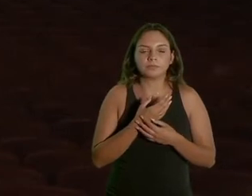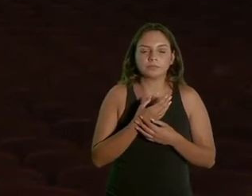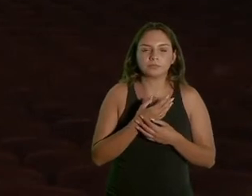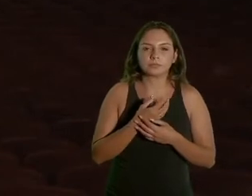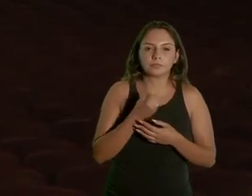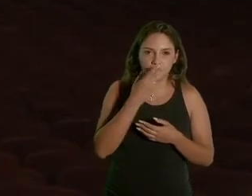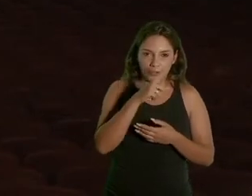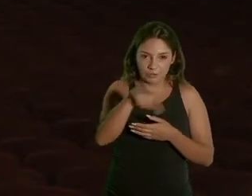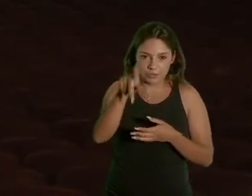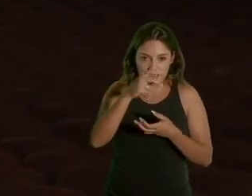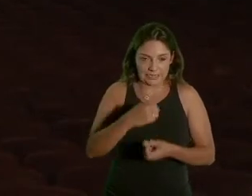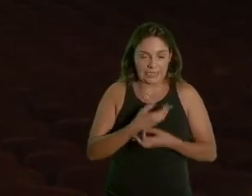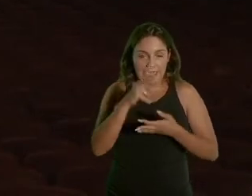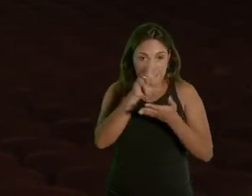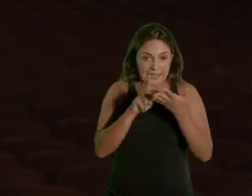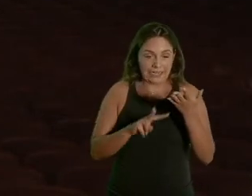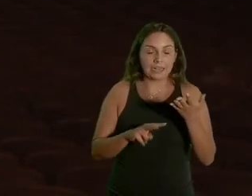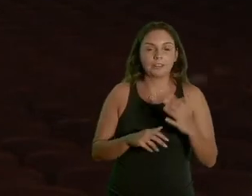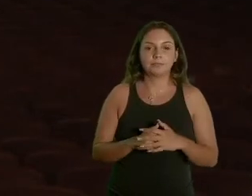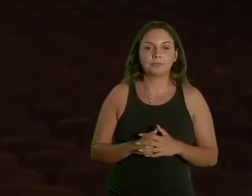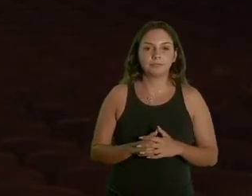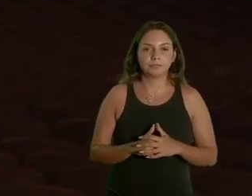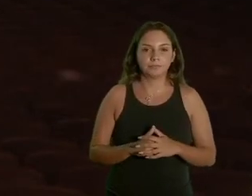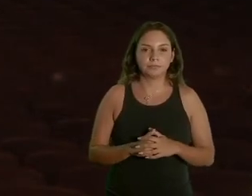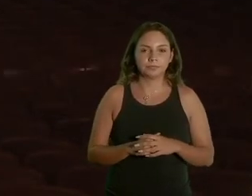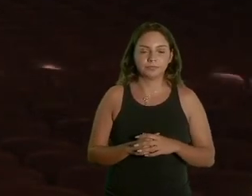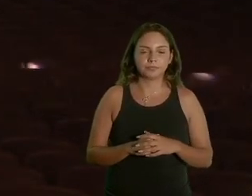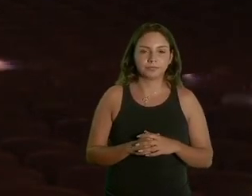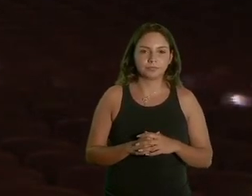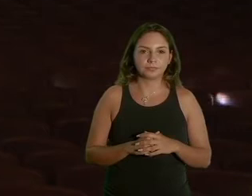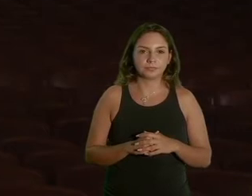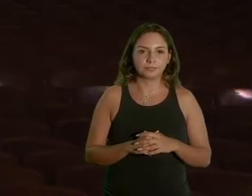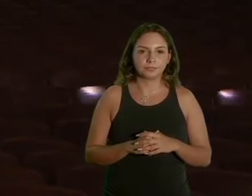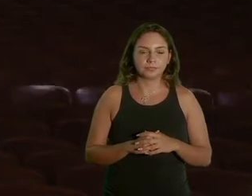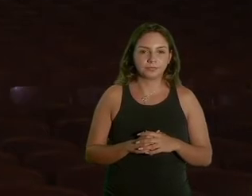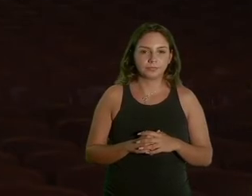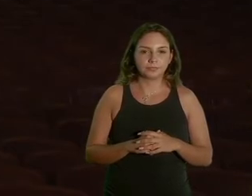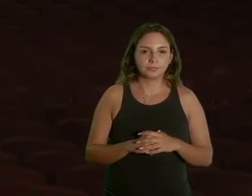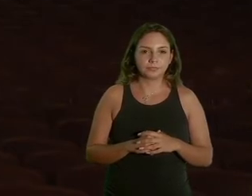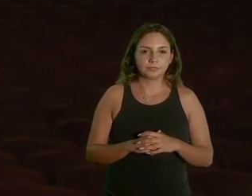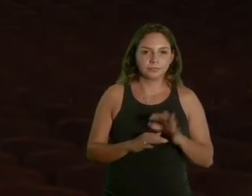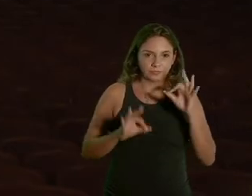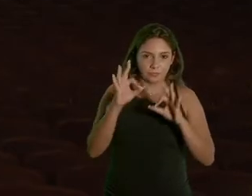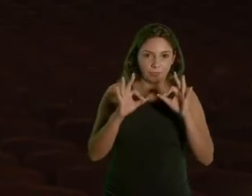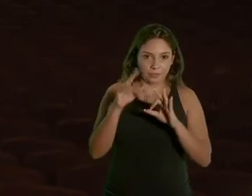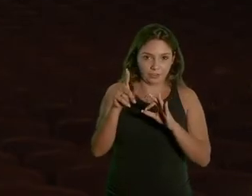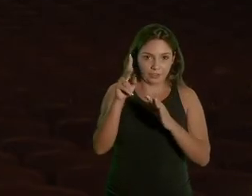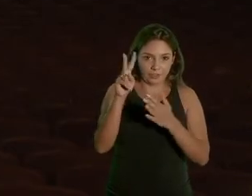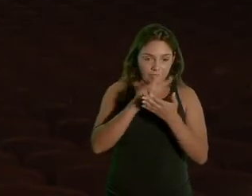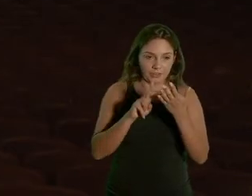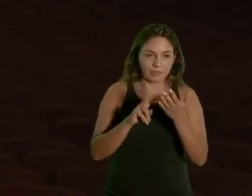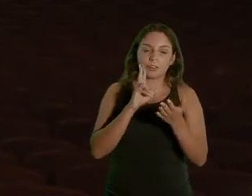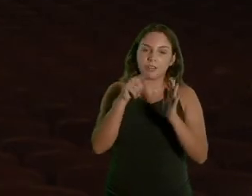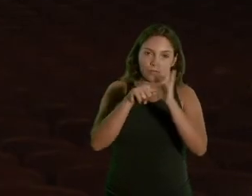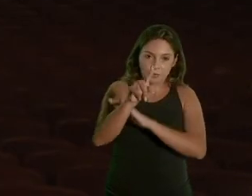é bom falar com poetas quando nesse papo aparecem poemas. Então, eu gostaria, enquanto a Vilma prepara um poema para ler para a gente, eu gostaria